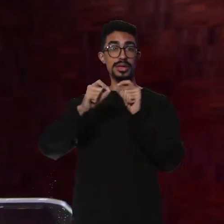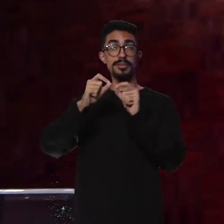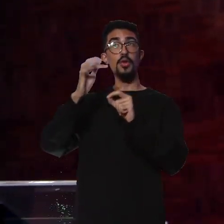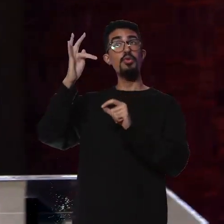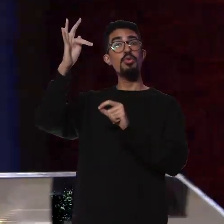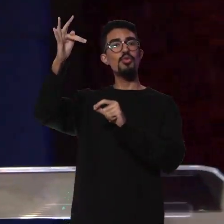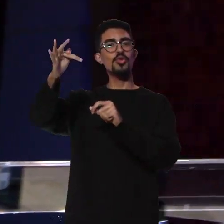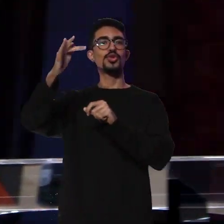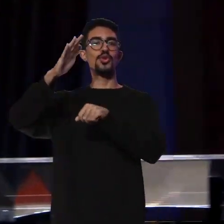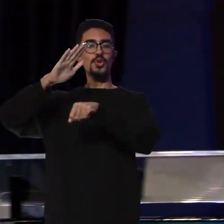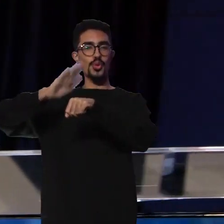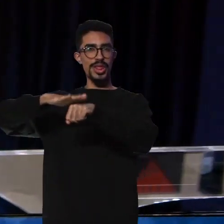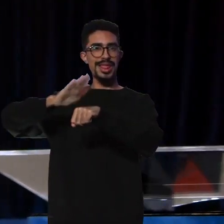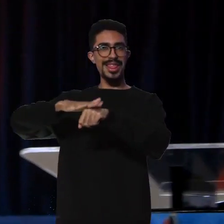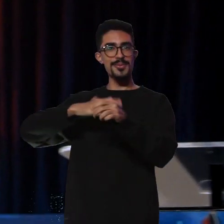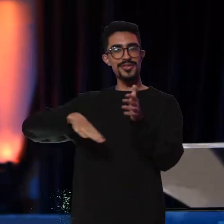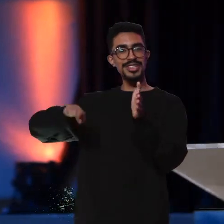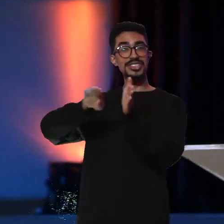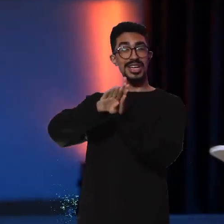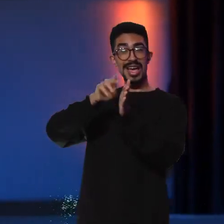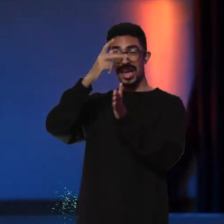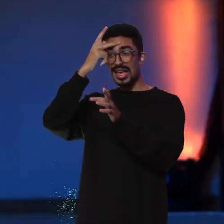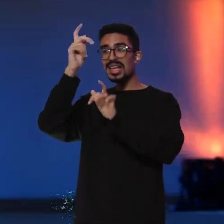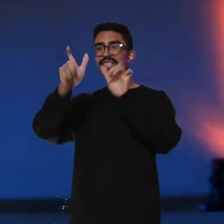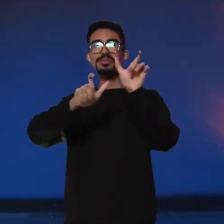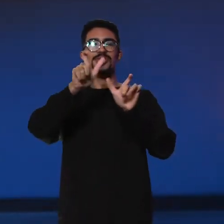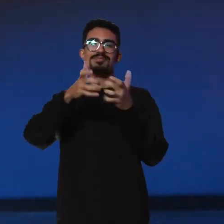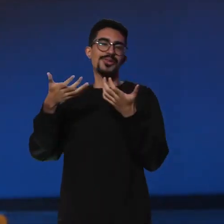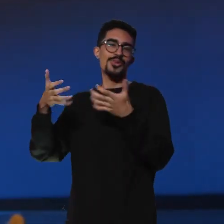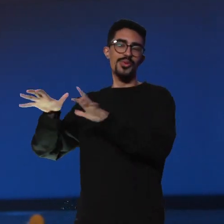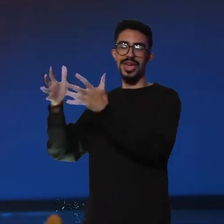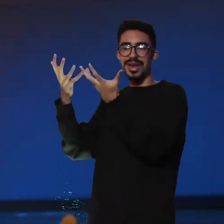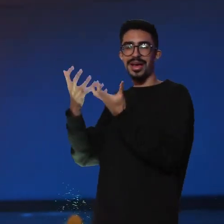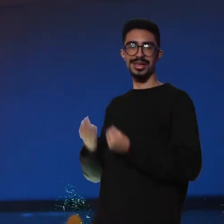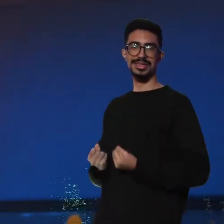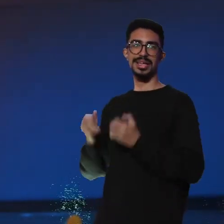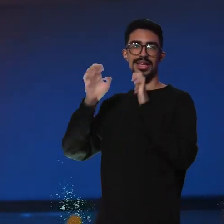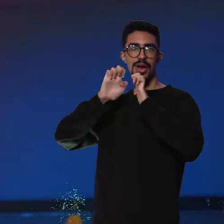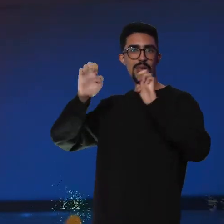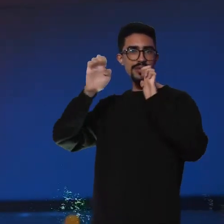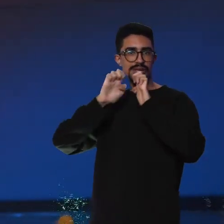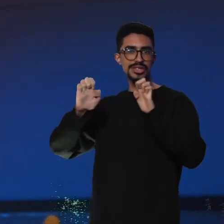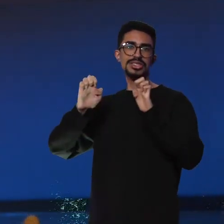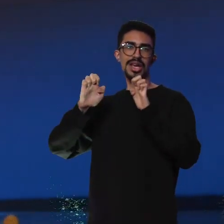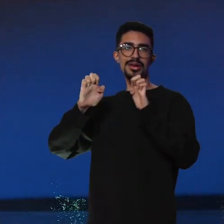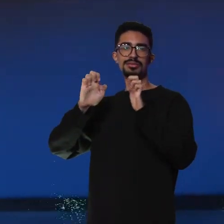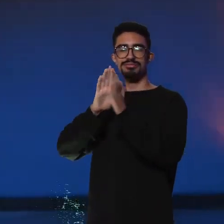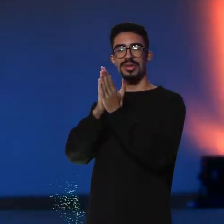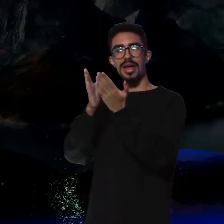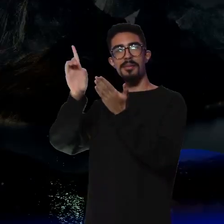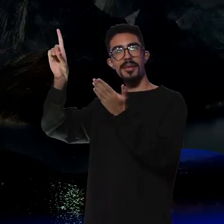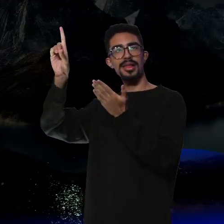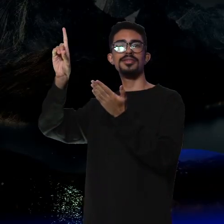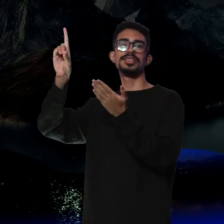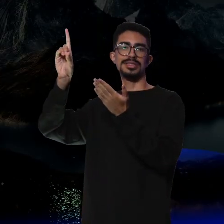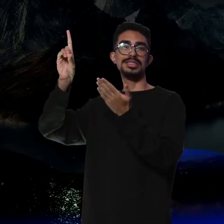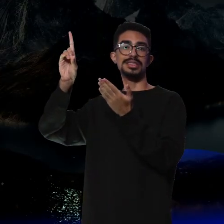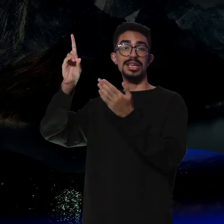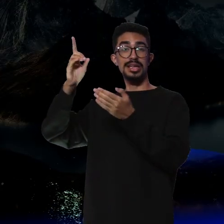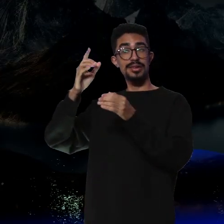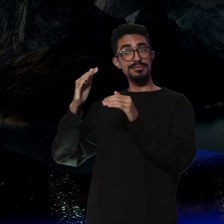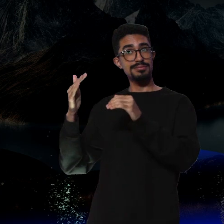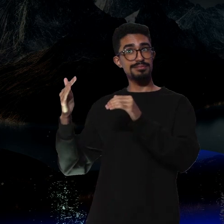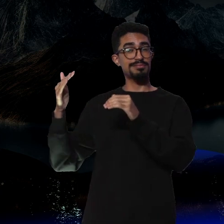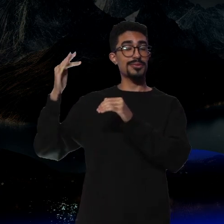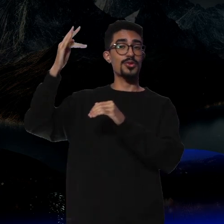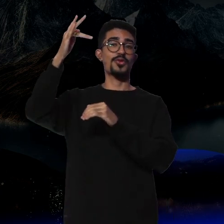pessoas não vão mais querer ouvir sobre a sã doutrina. Vai chegar o tempo em que as coisas vão ficar mais difíceis. A